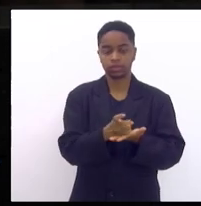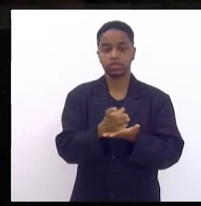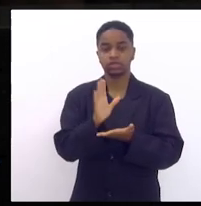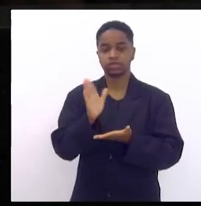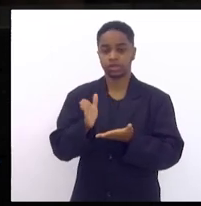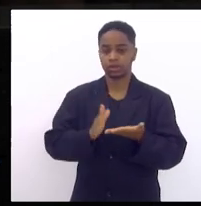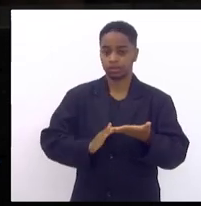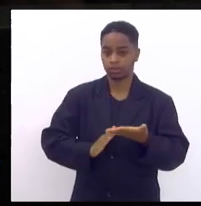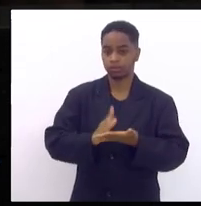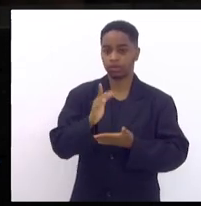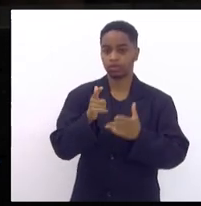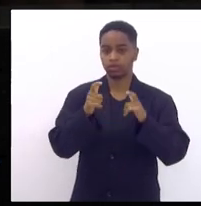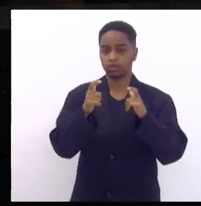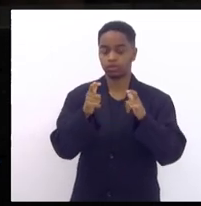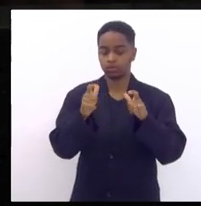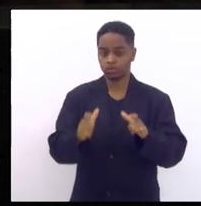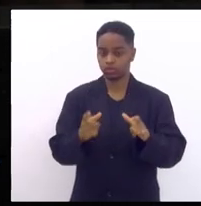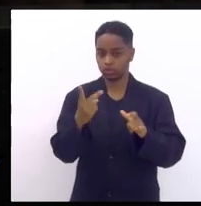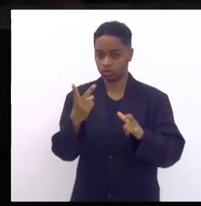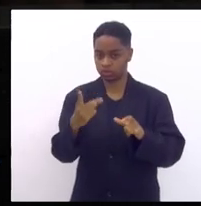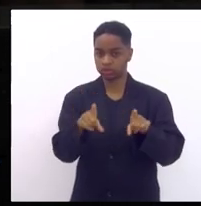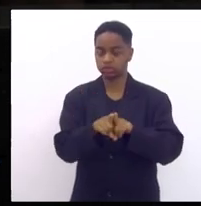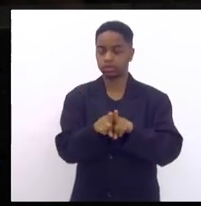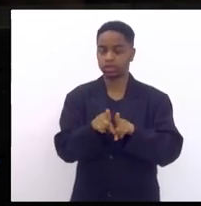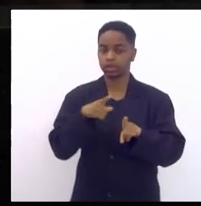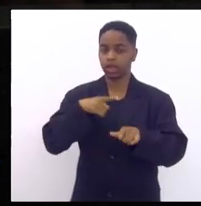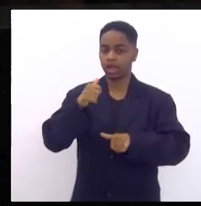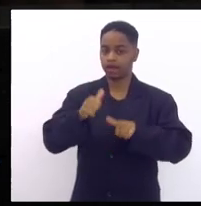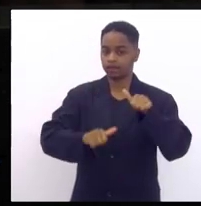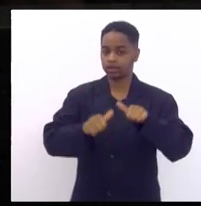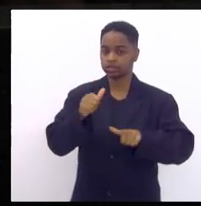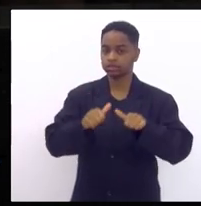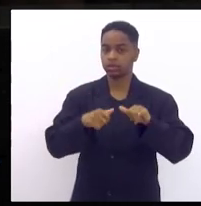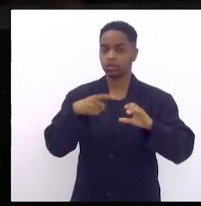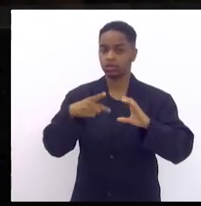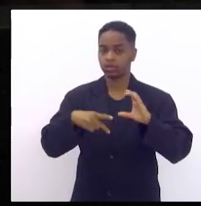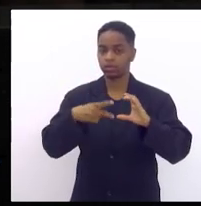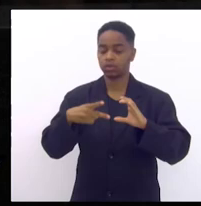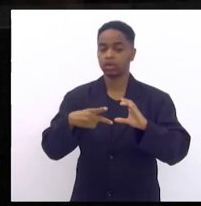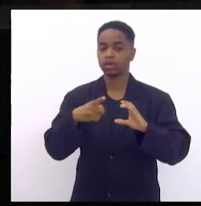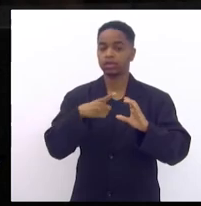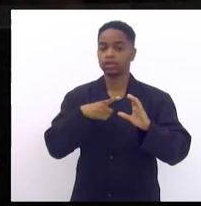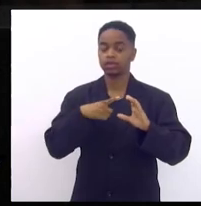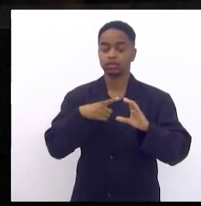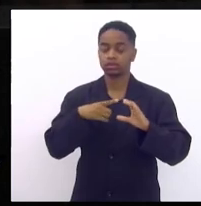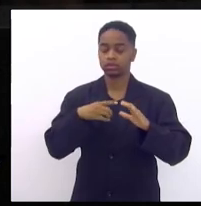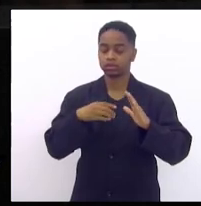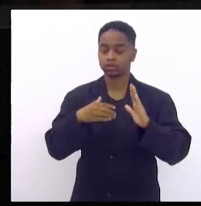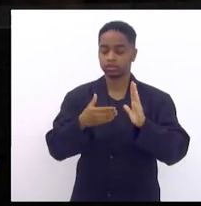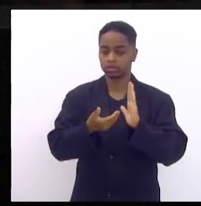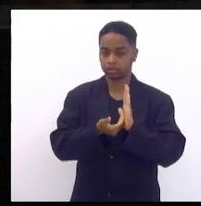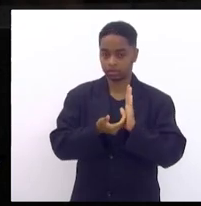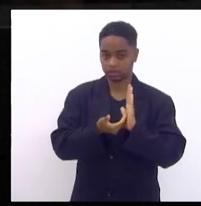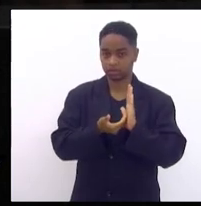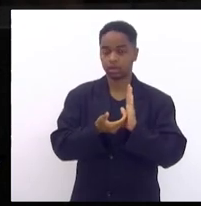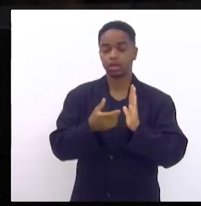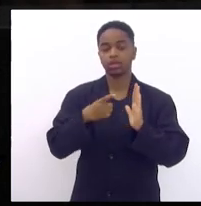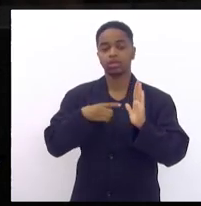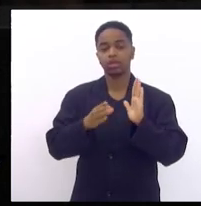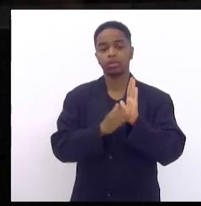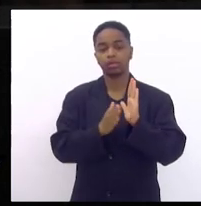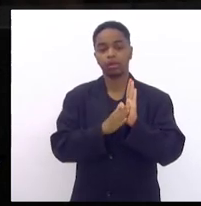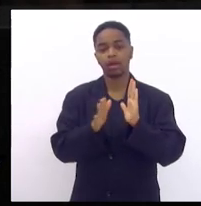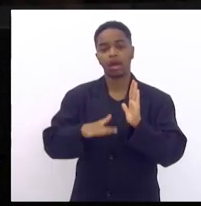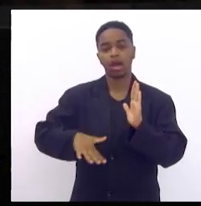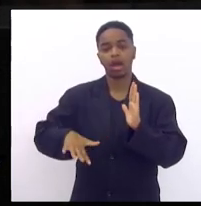e agora vai ter a última revisão da Câmara, ela está propondo que, na área do